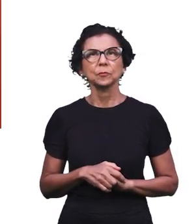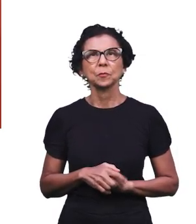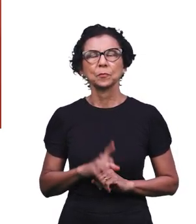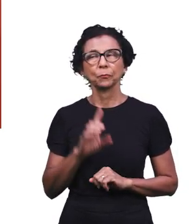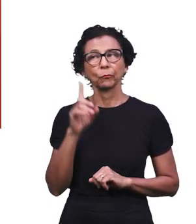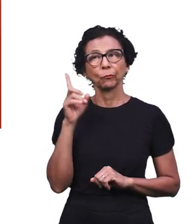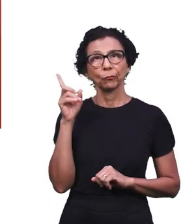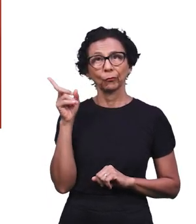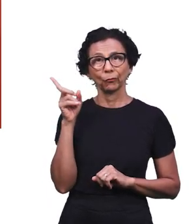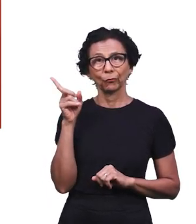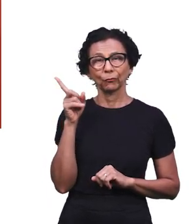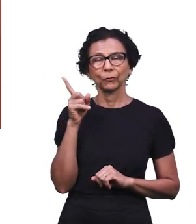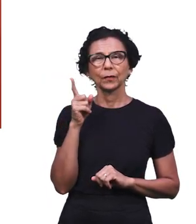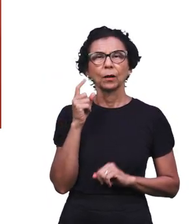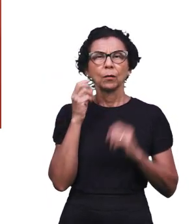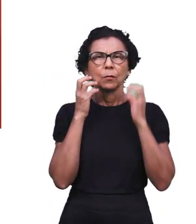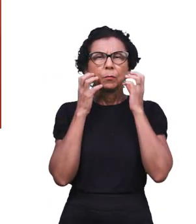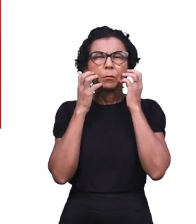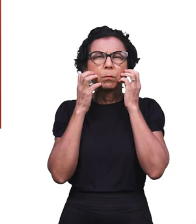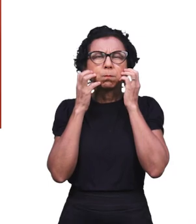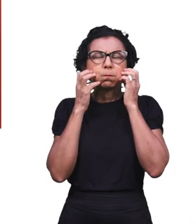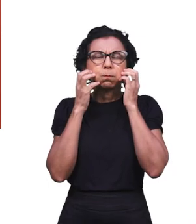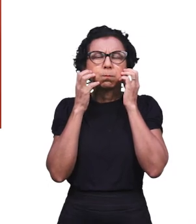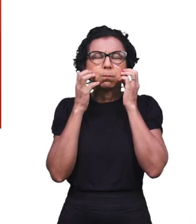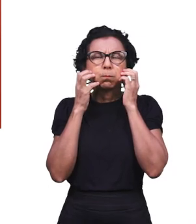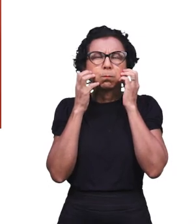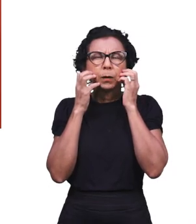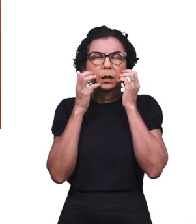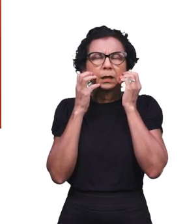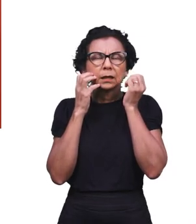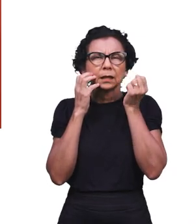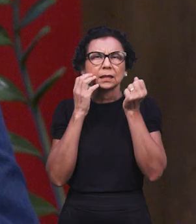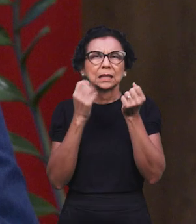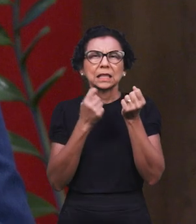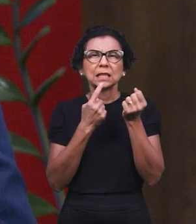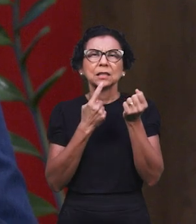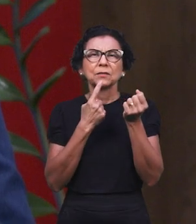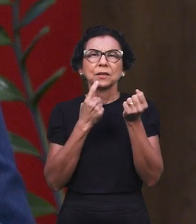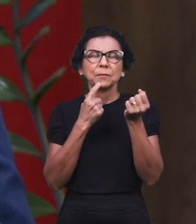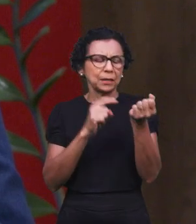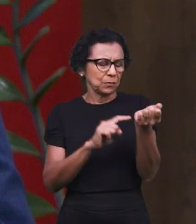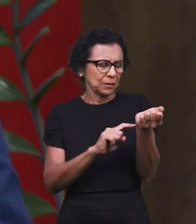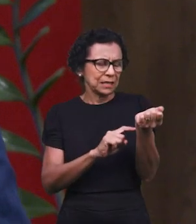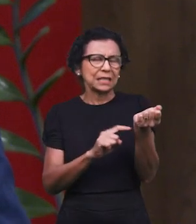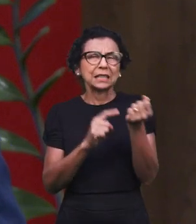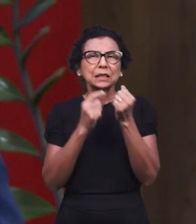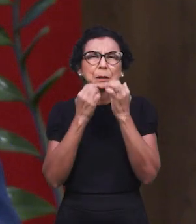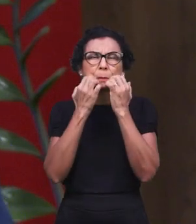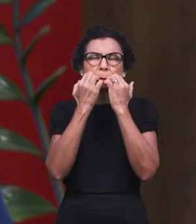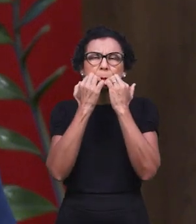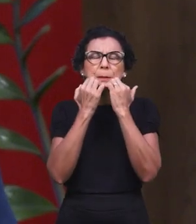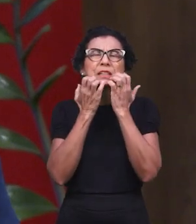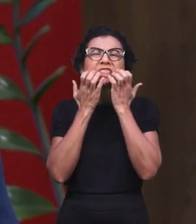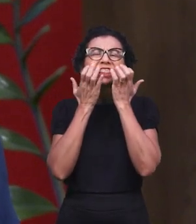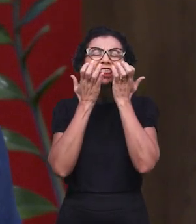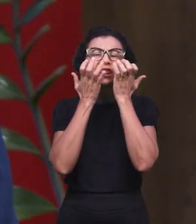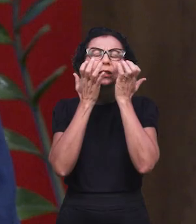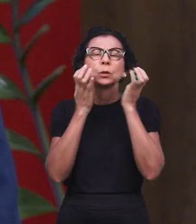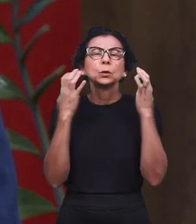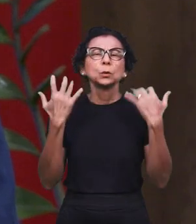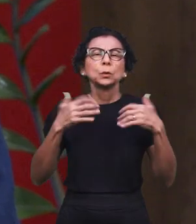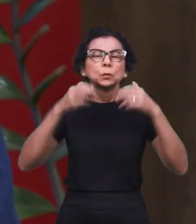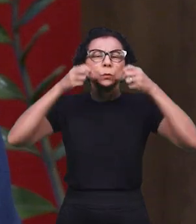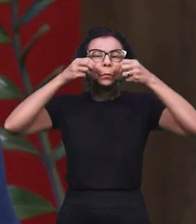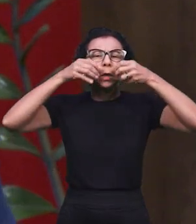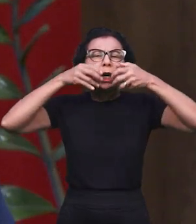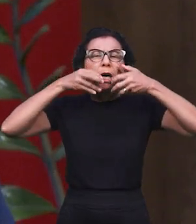que sangra muito. Então, a gente estava falando do fio dental, coloquei o fio dental, passei, saiu sangue, opa, é um sinal. Escovei,